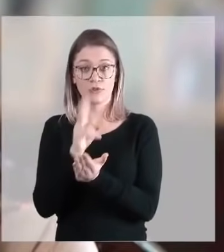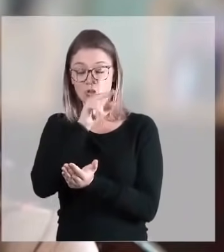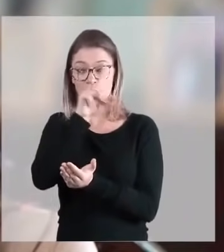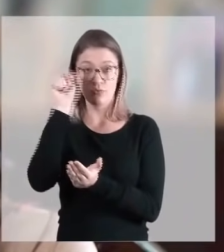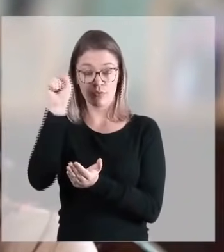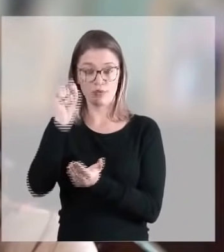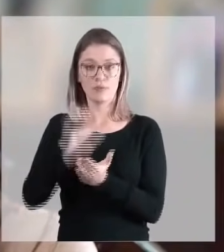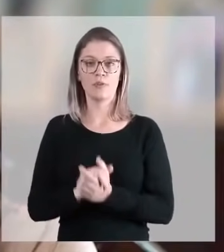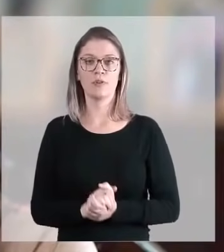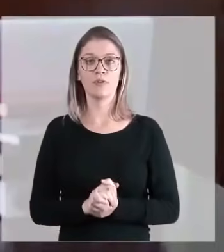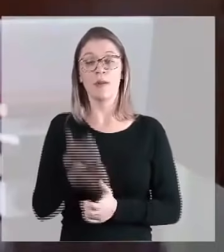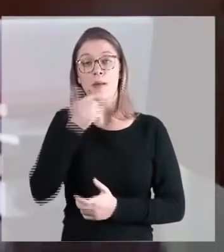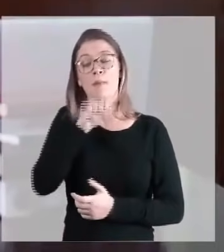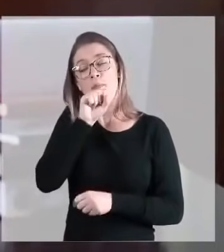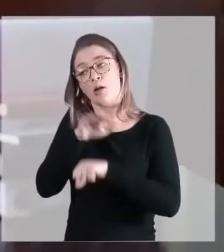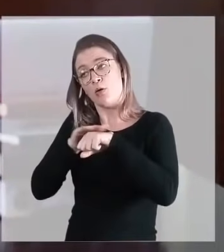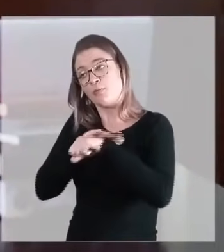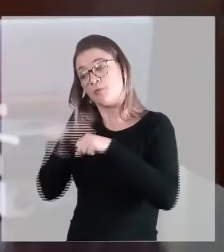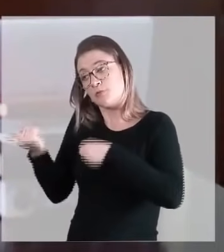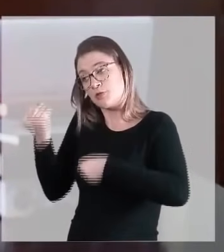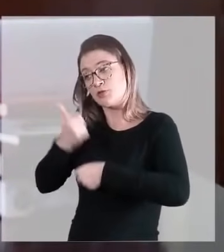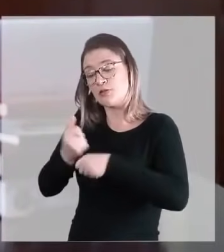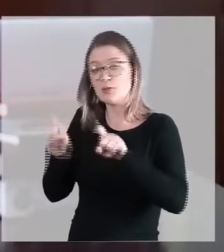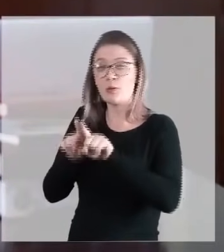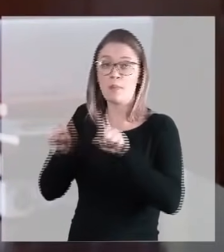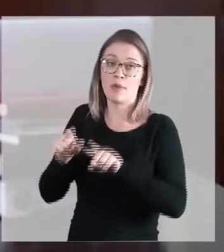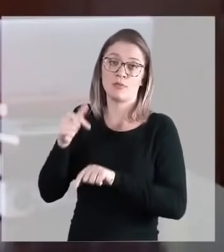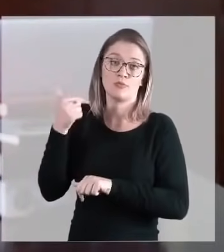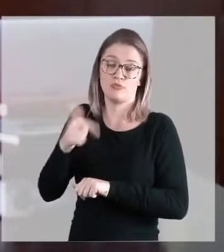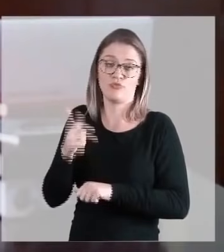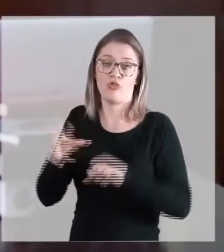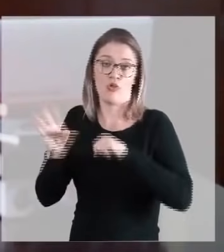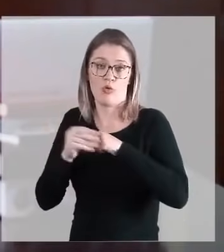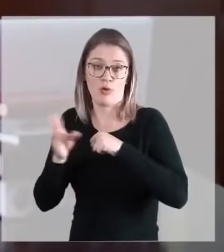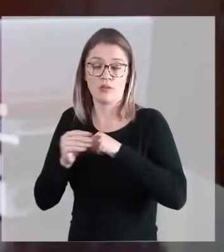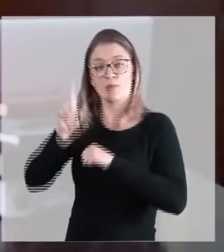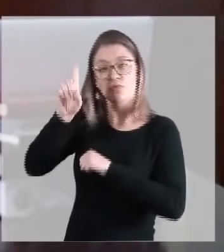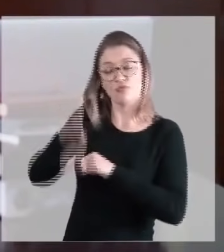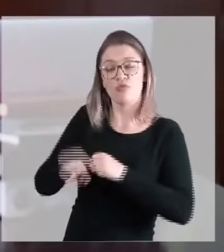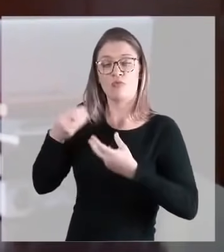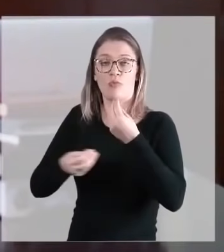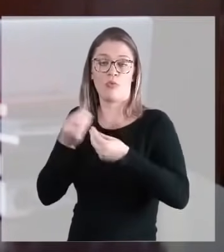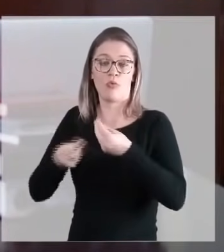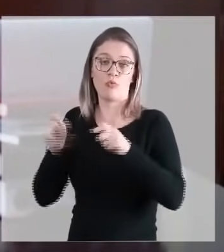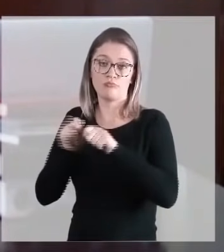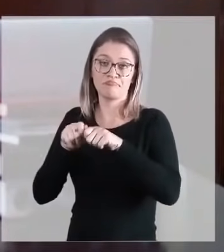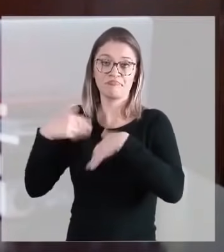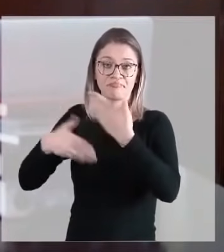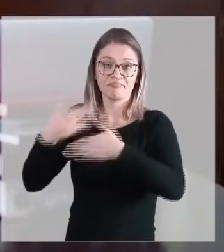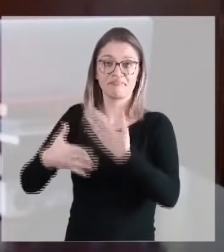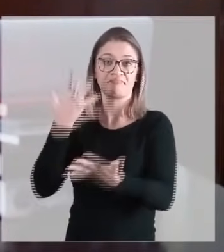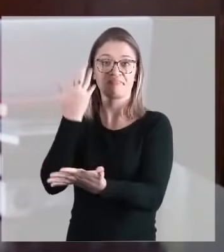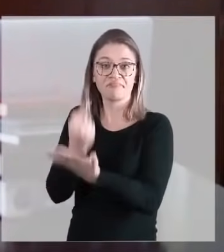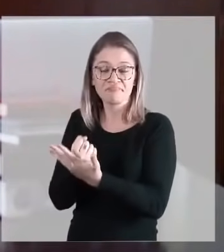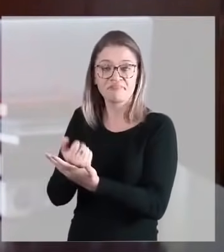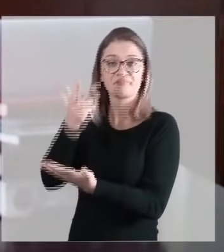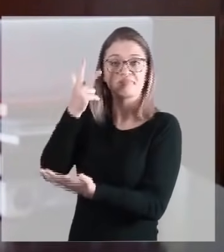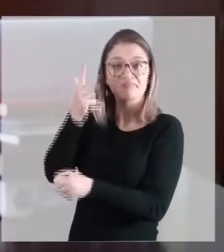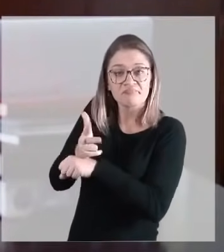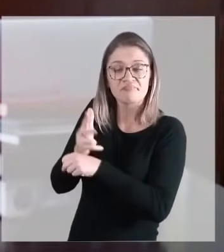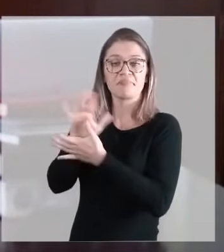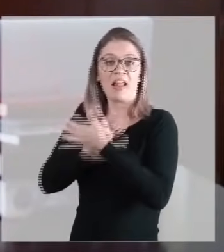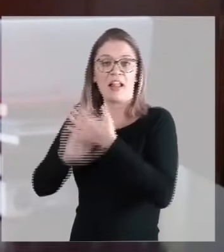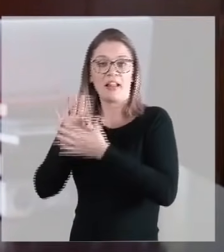equivocado de uma professora da sua filha. Em vários momentos, alfinetava a religião da jovem aluna. A família da Dona Rosana,